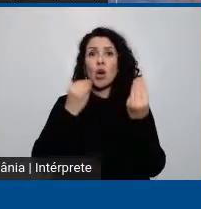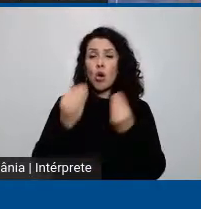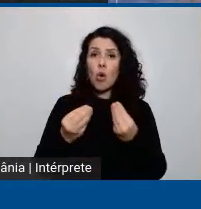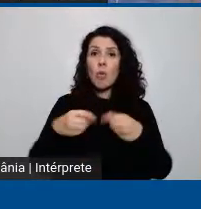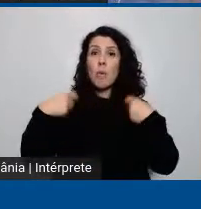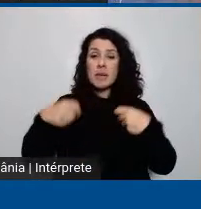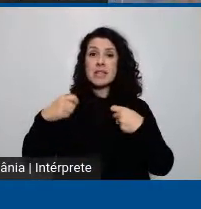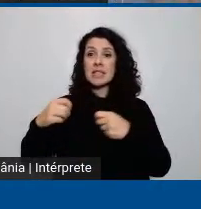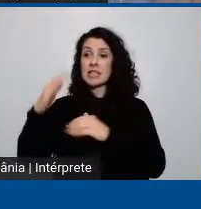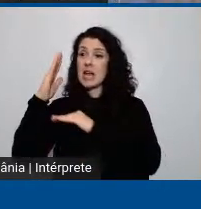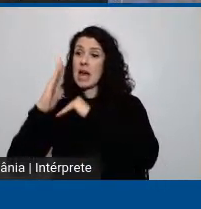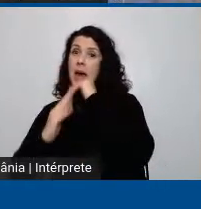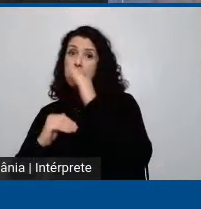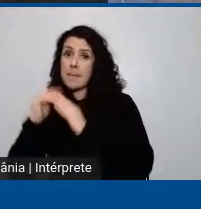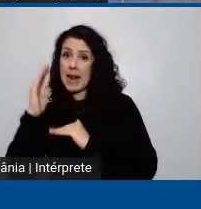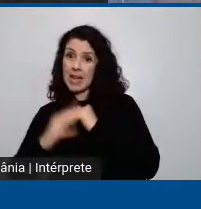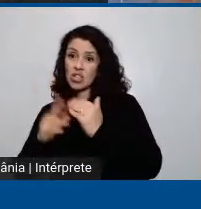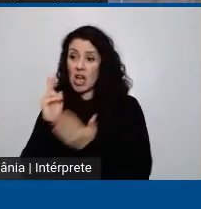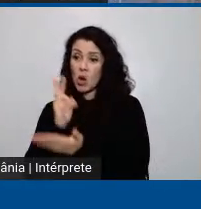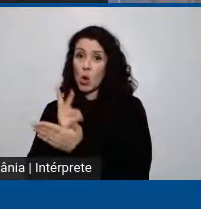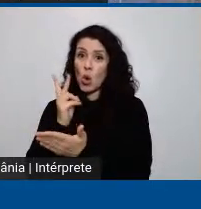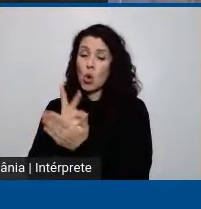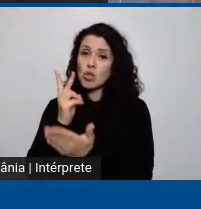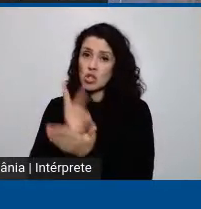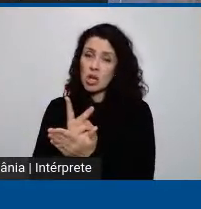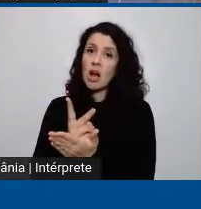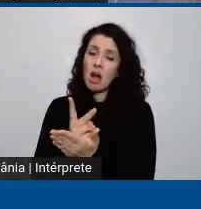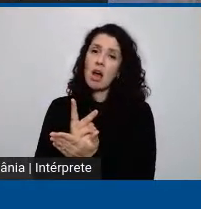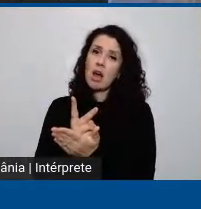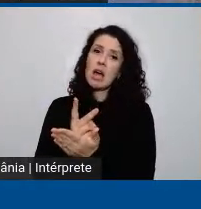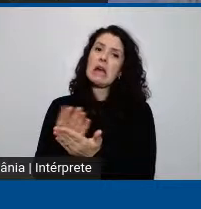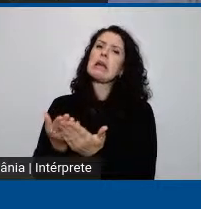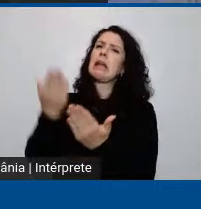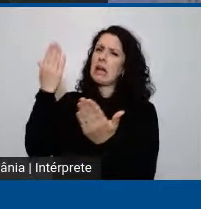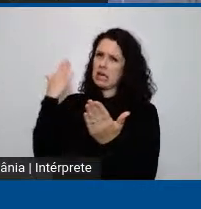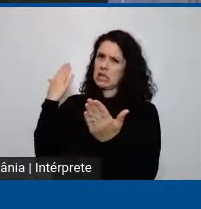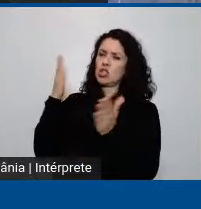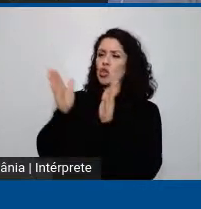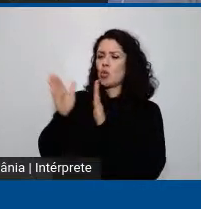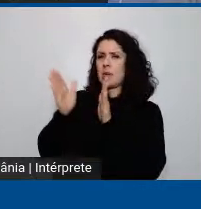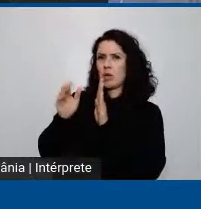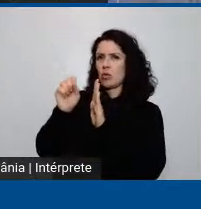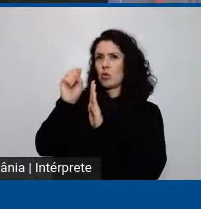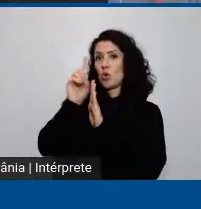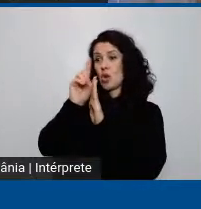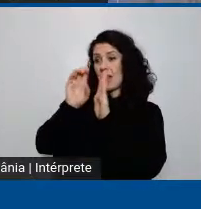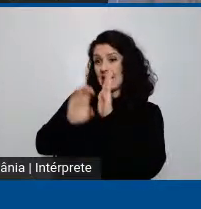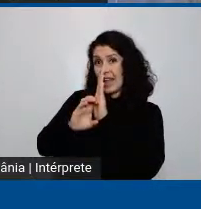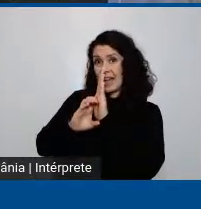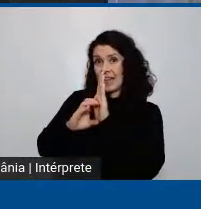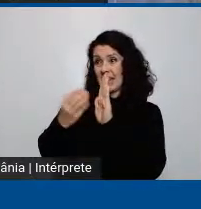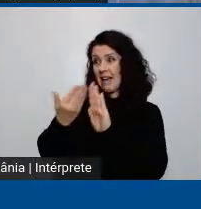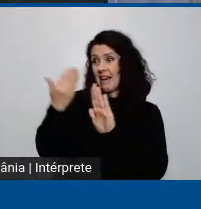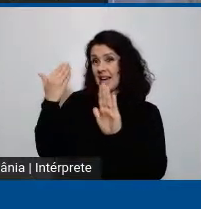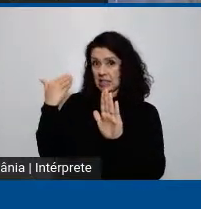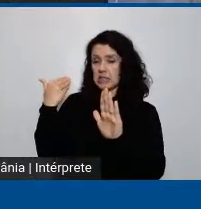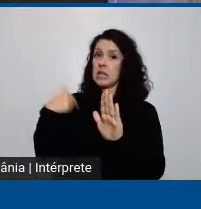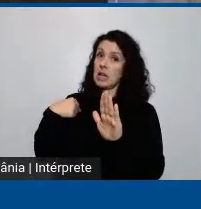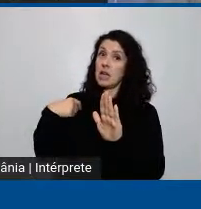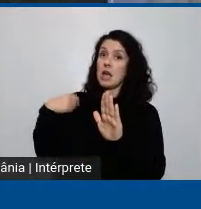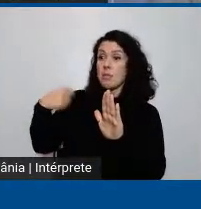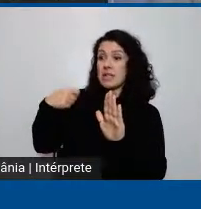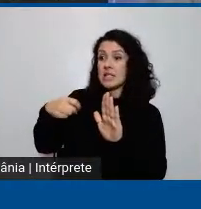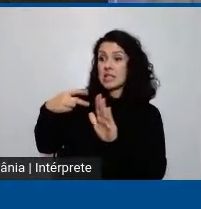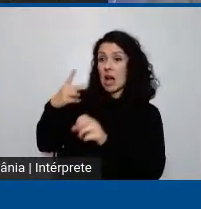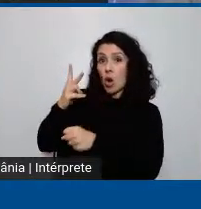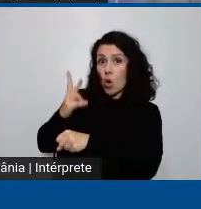do colódio, que é a prática anterior, né, das décadas anteriores, de uma forma muito